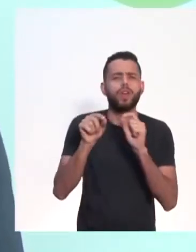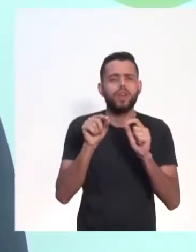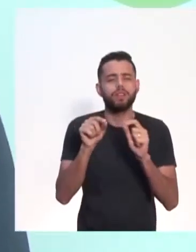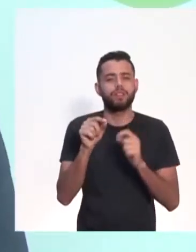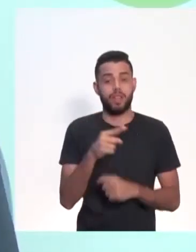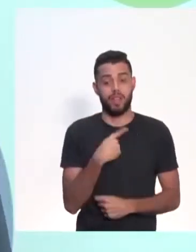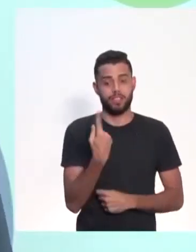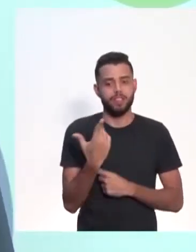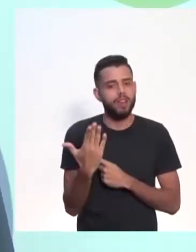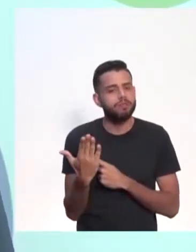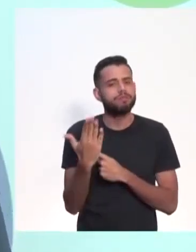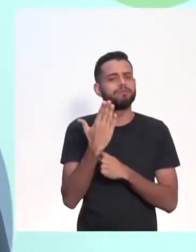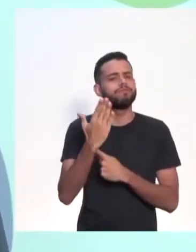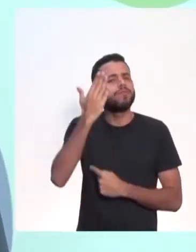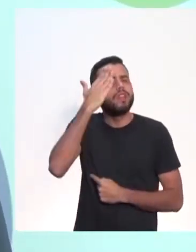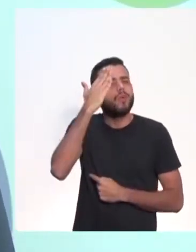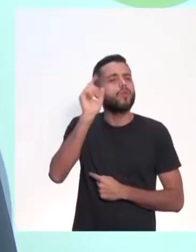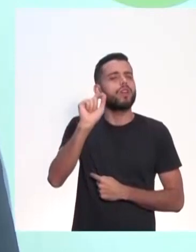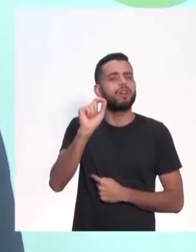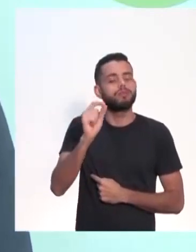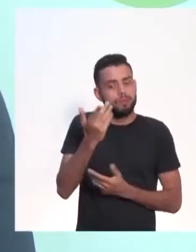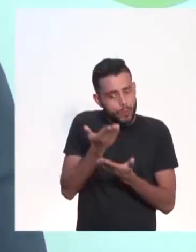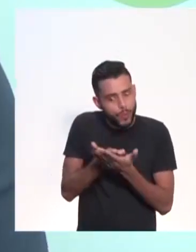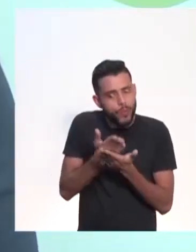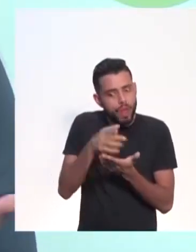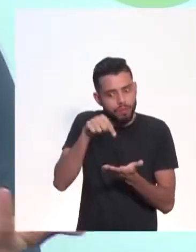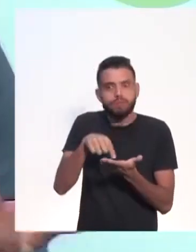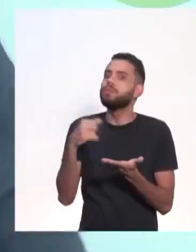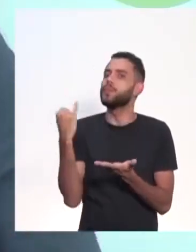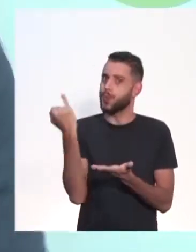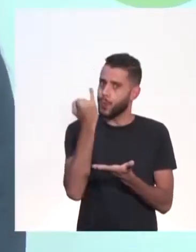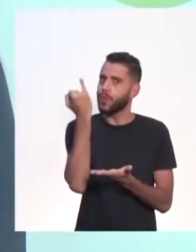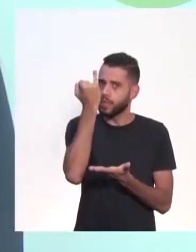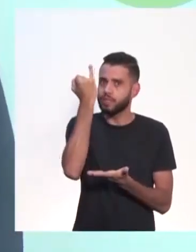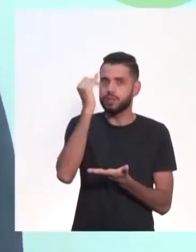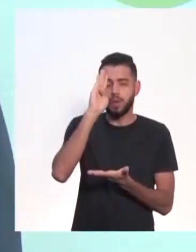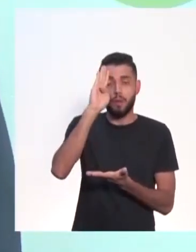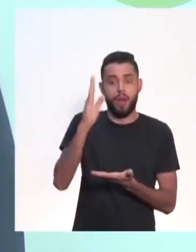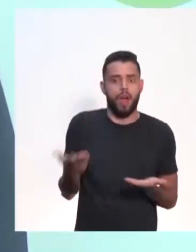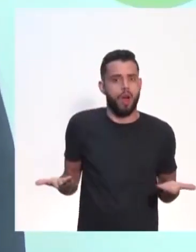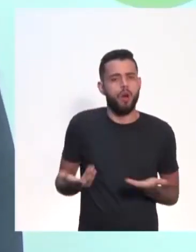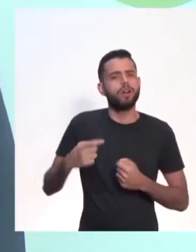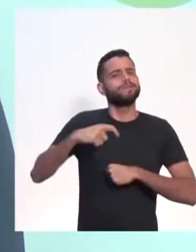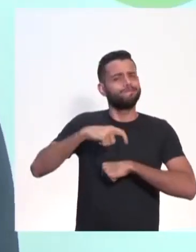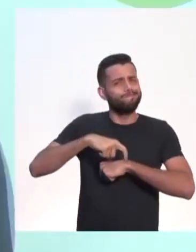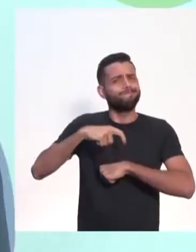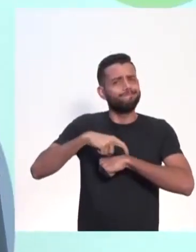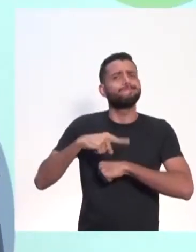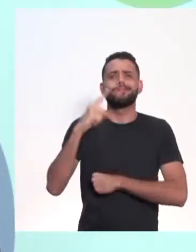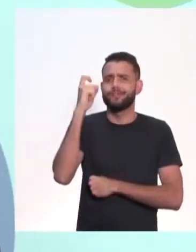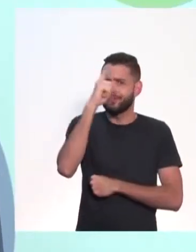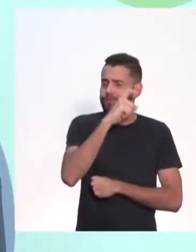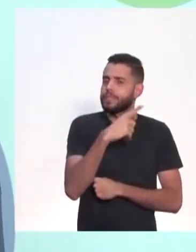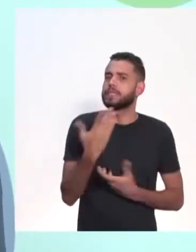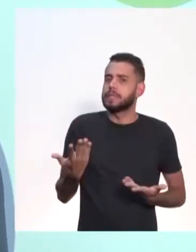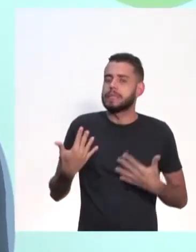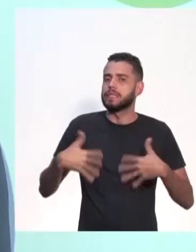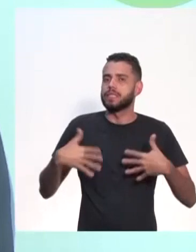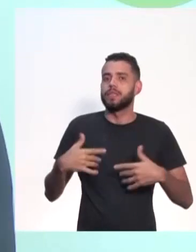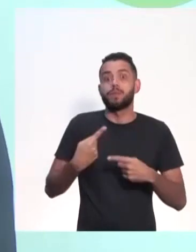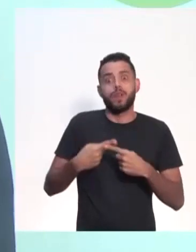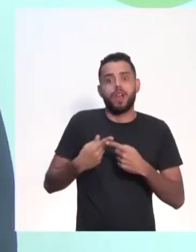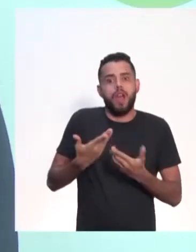a compreender a importância de estudar, principalmente nesse momento que a gente retorna às nossas aulas à